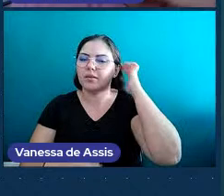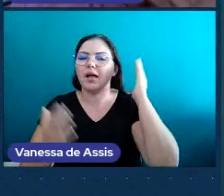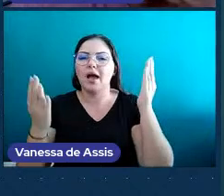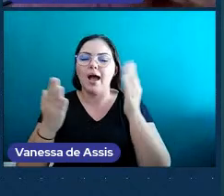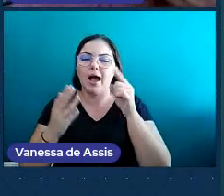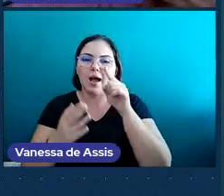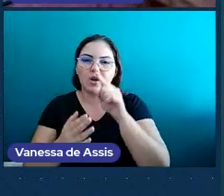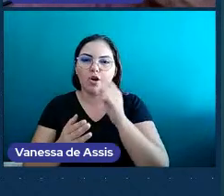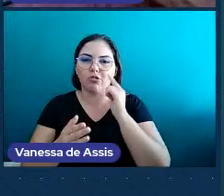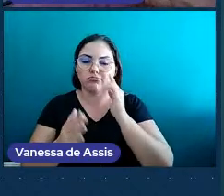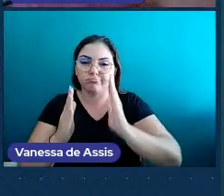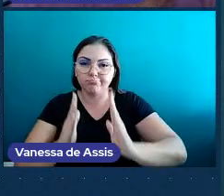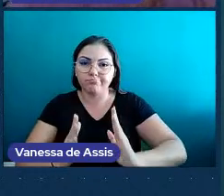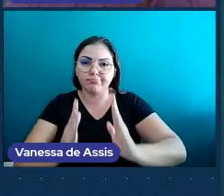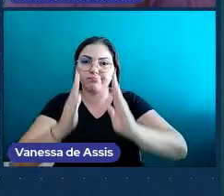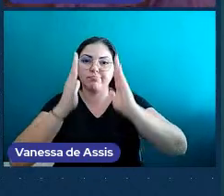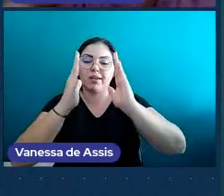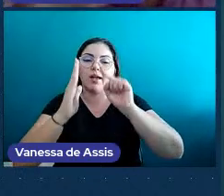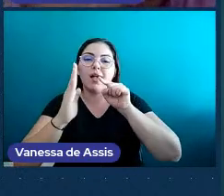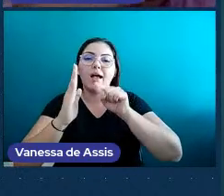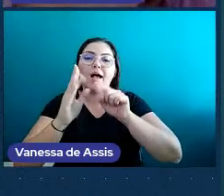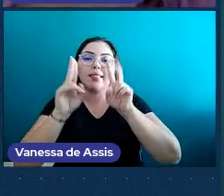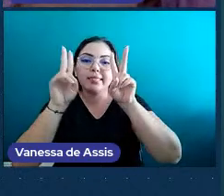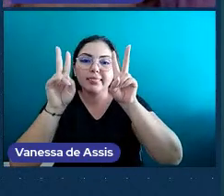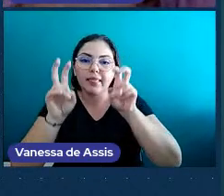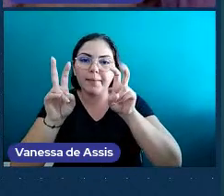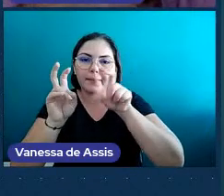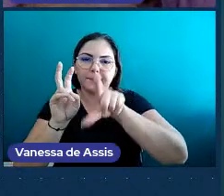tema, porque muitas vezes, né,